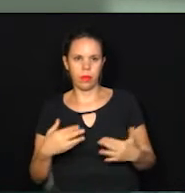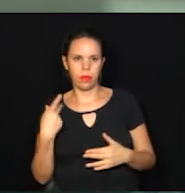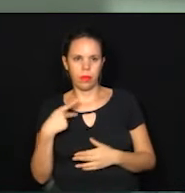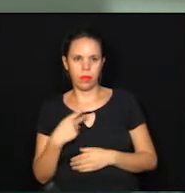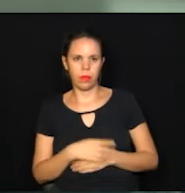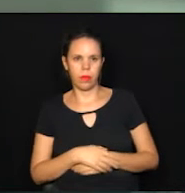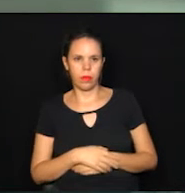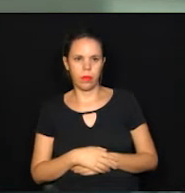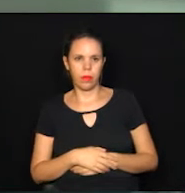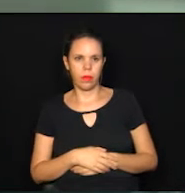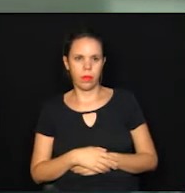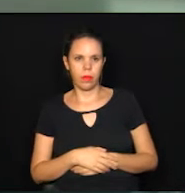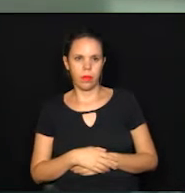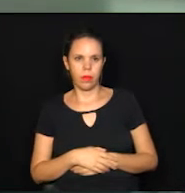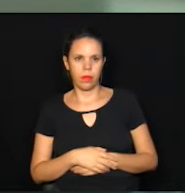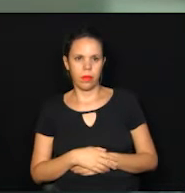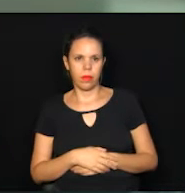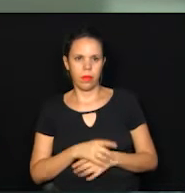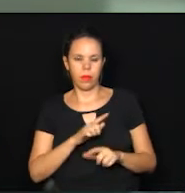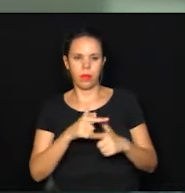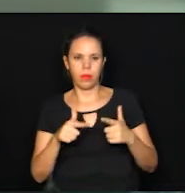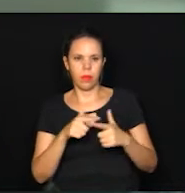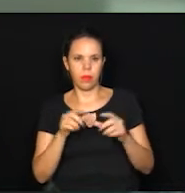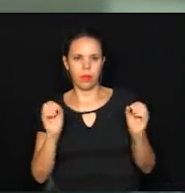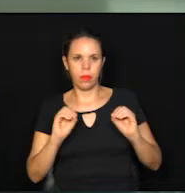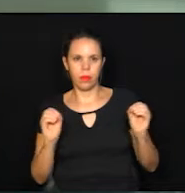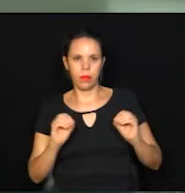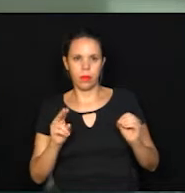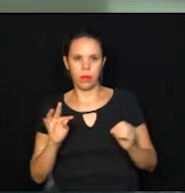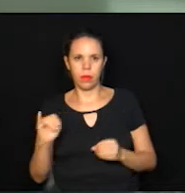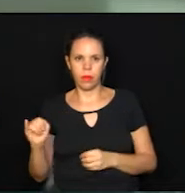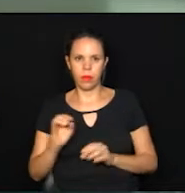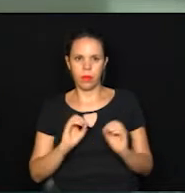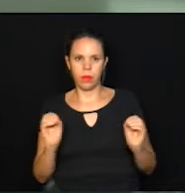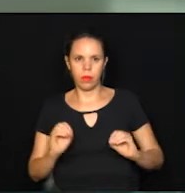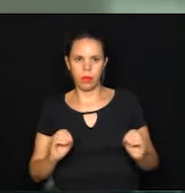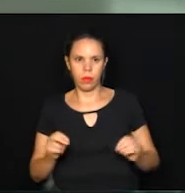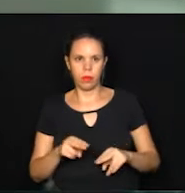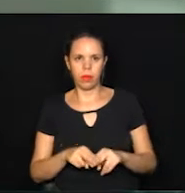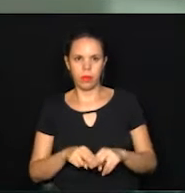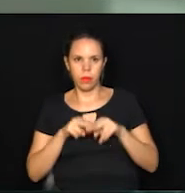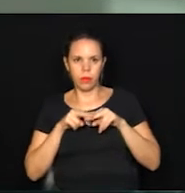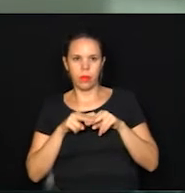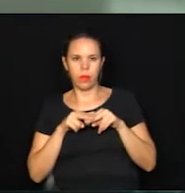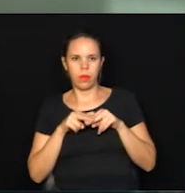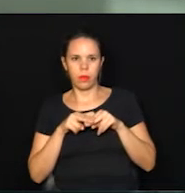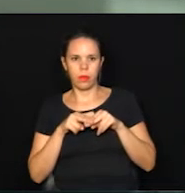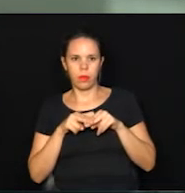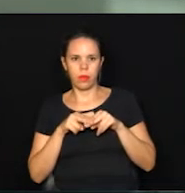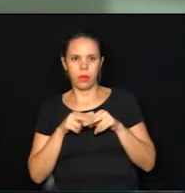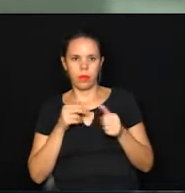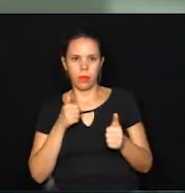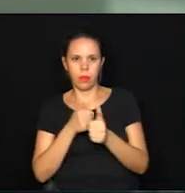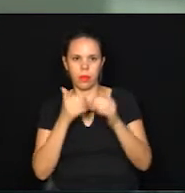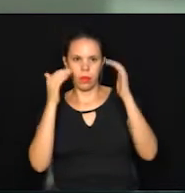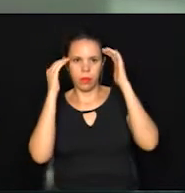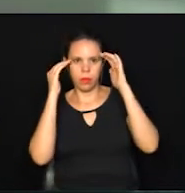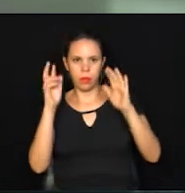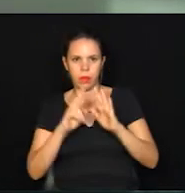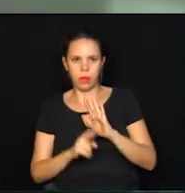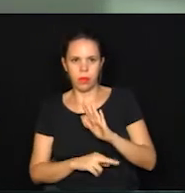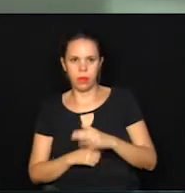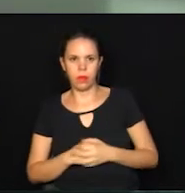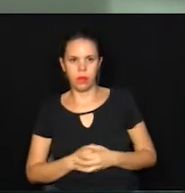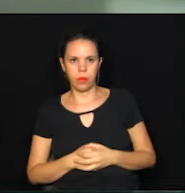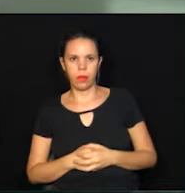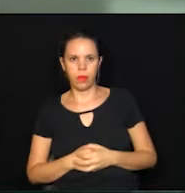Paraguai não tem nenhum leito de UTI disponível, por conta de que seguiu nessa linha meio